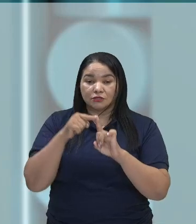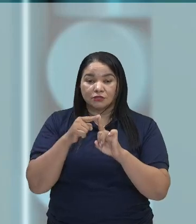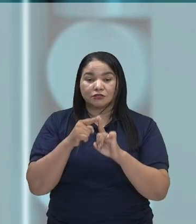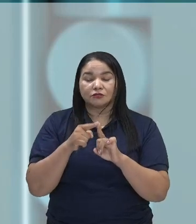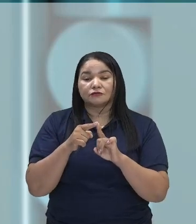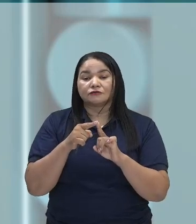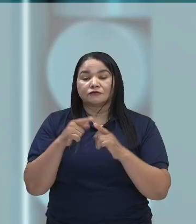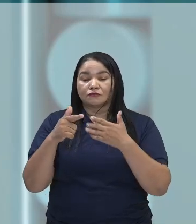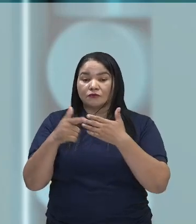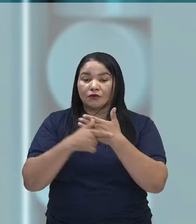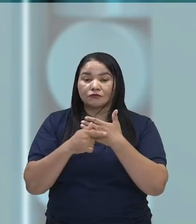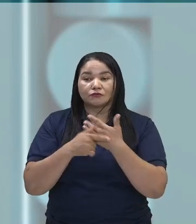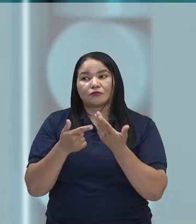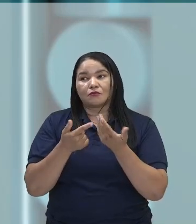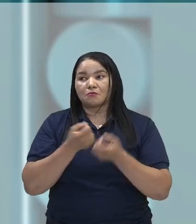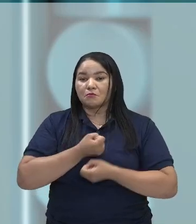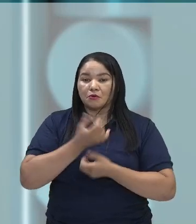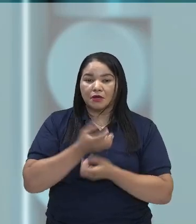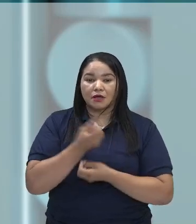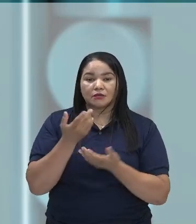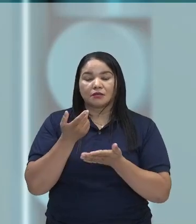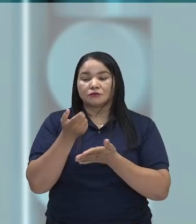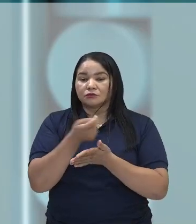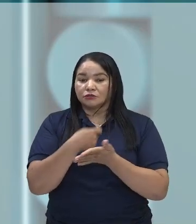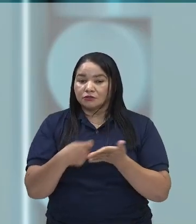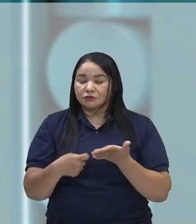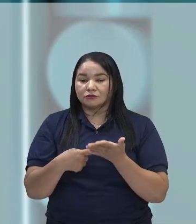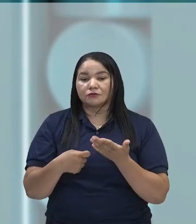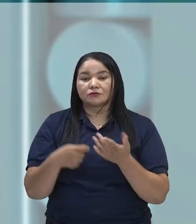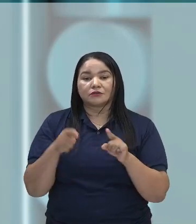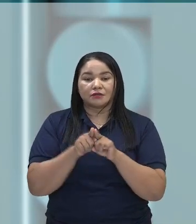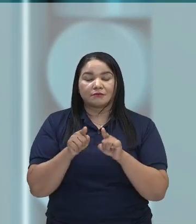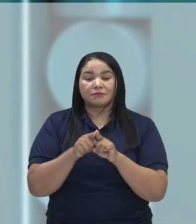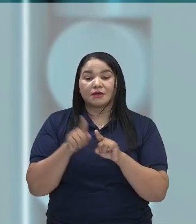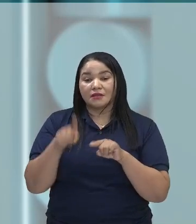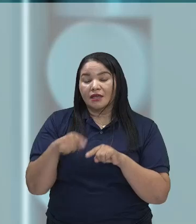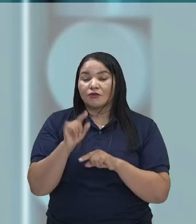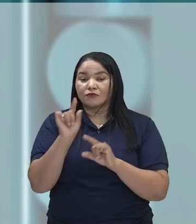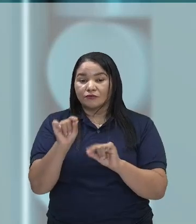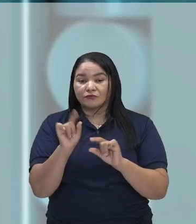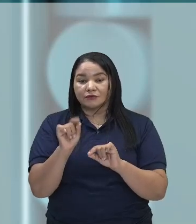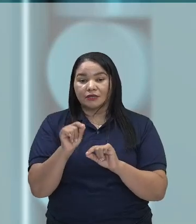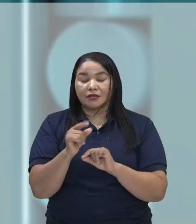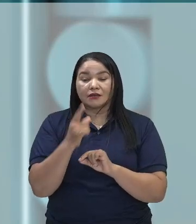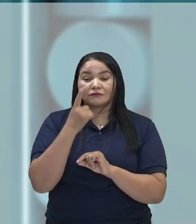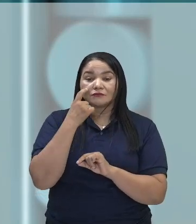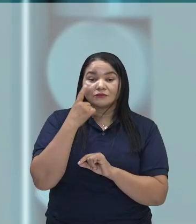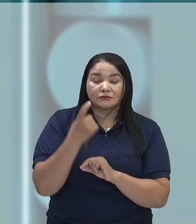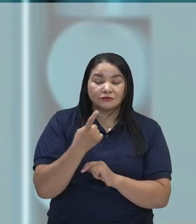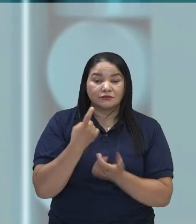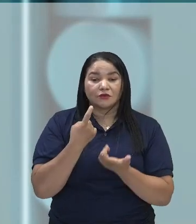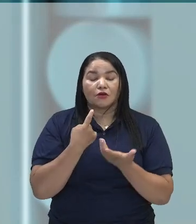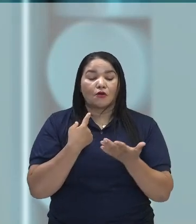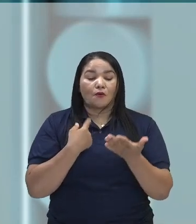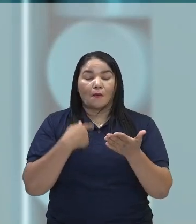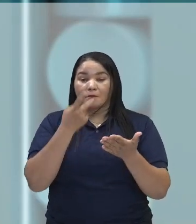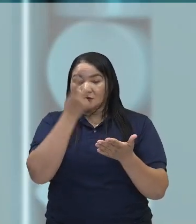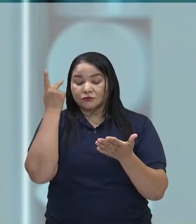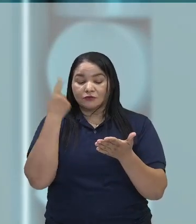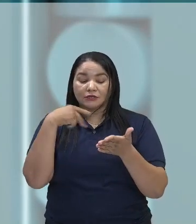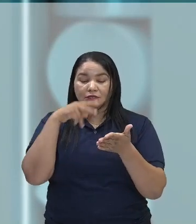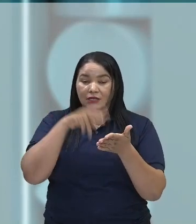do autor, do poeta, do escritor é seduzir o leitor, o interlocutor. Ele